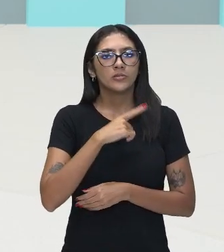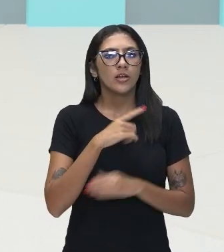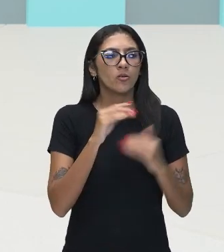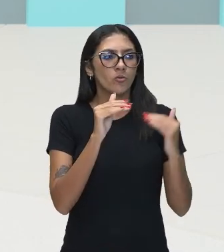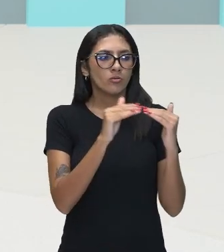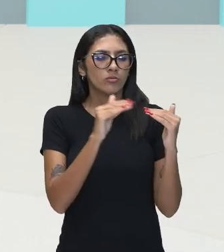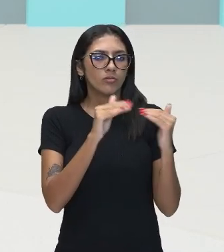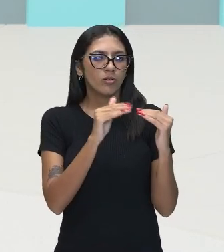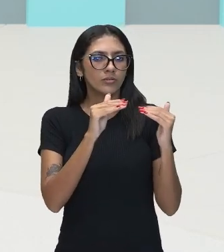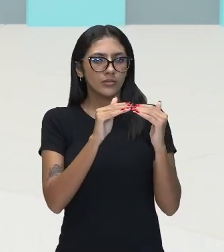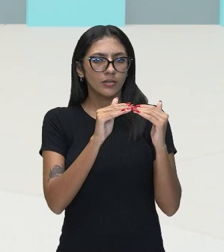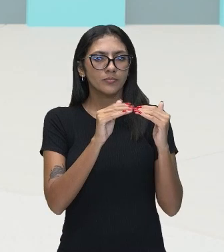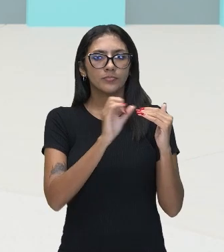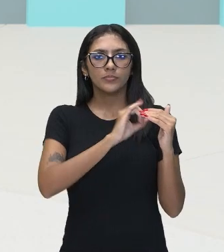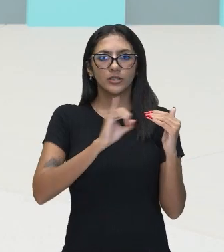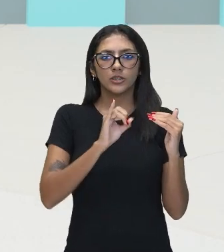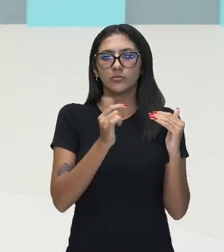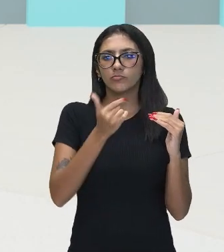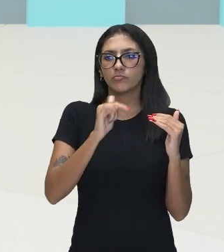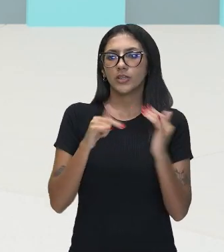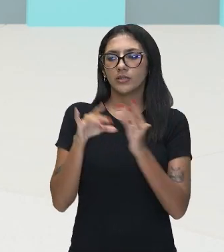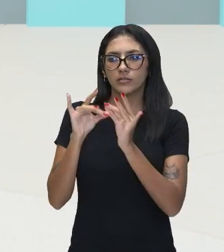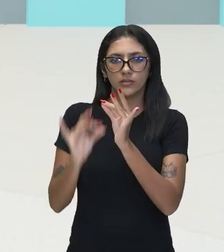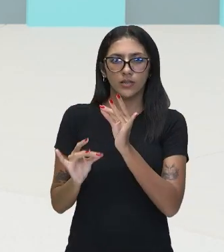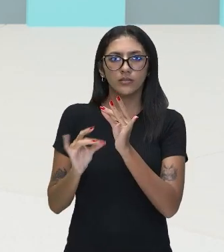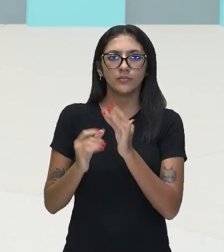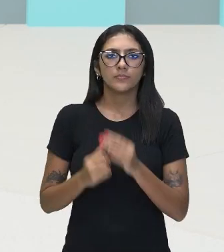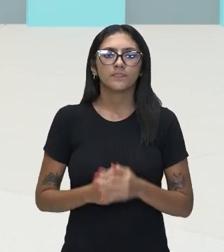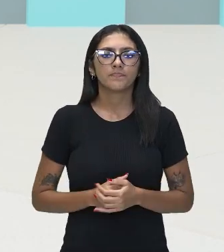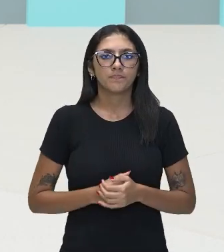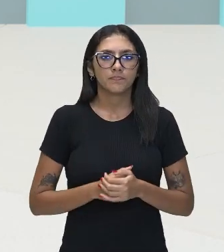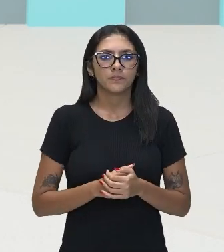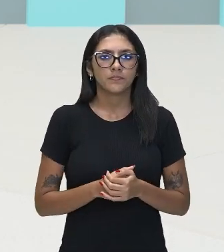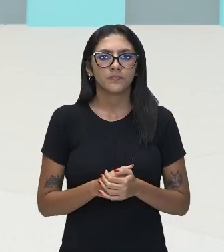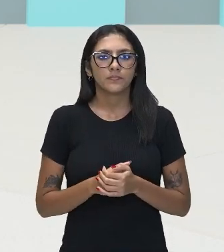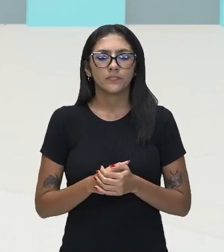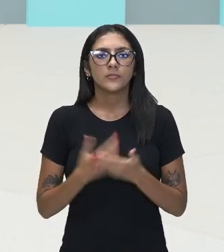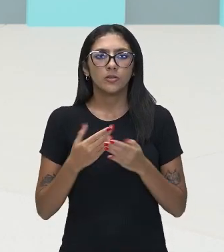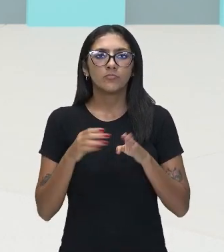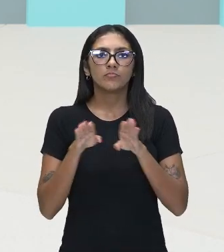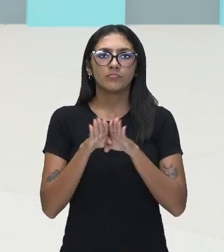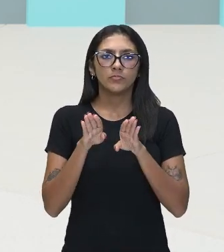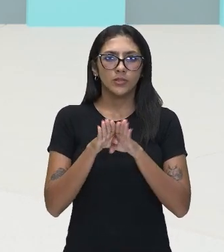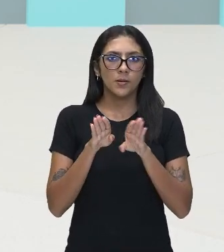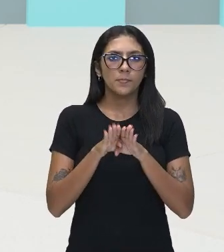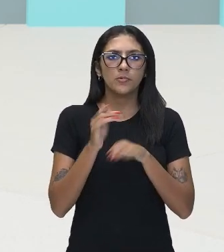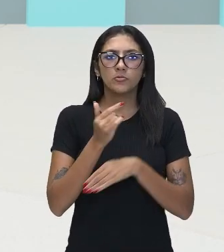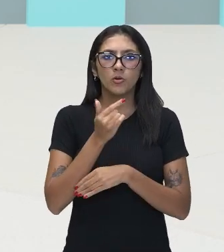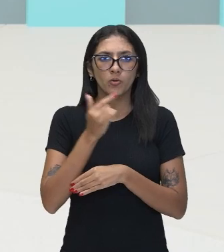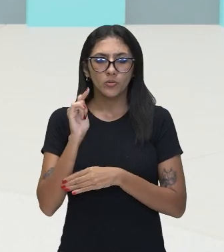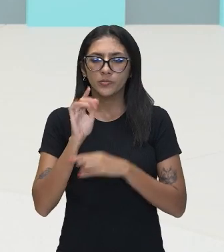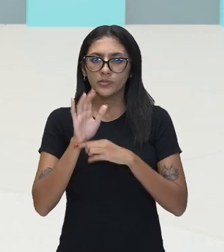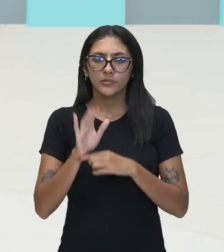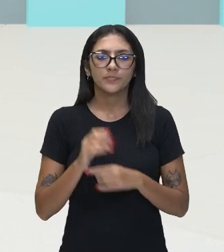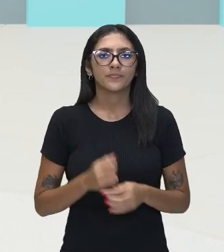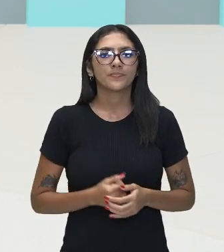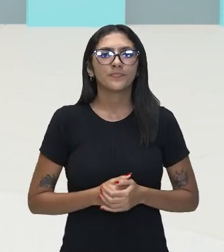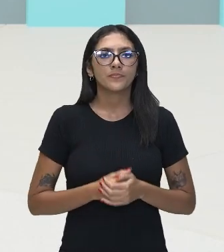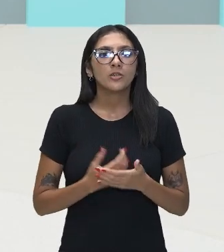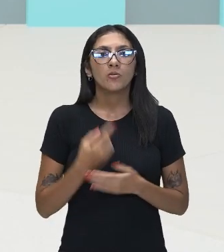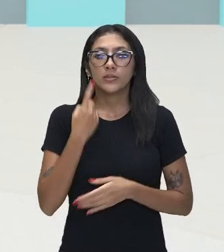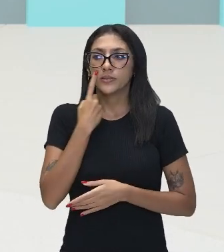o sujeito caso não haja especificação. E se houver, é a situação B que nós vamos colocar mais adiante.